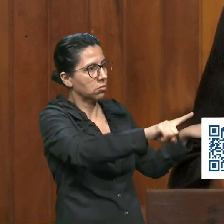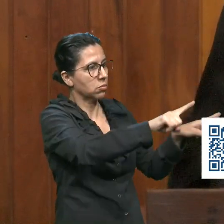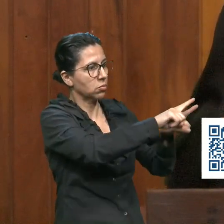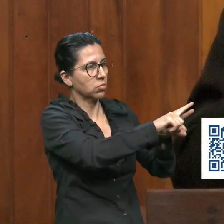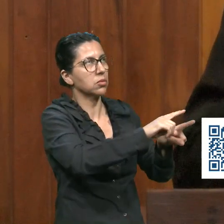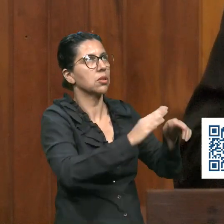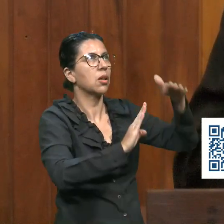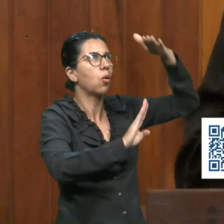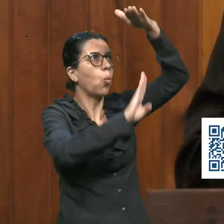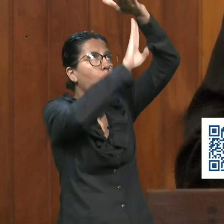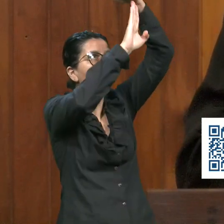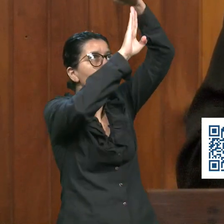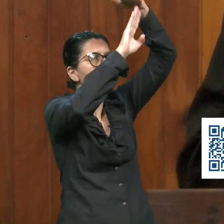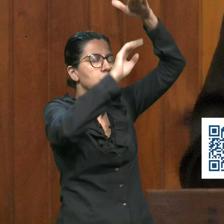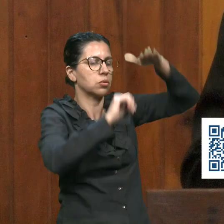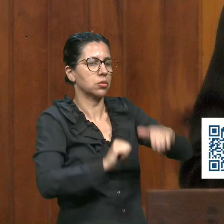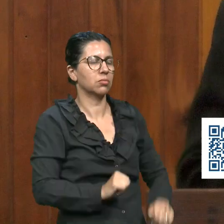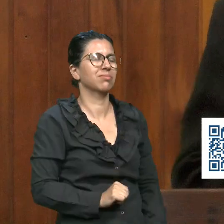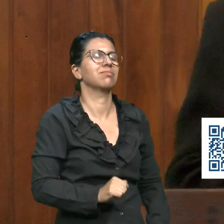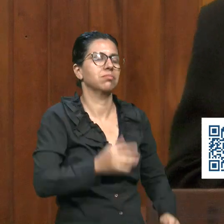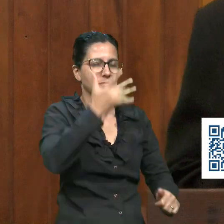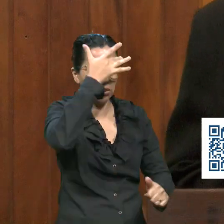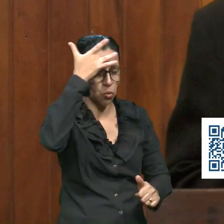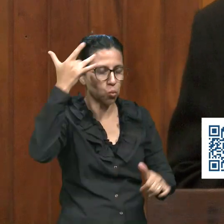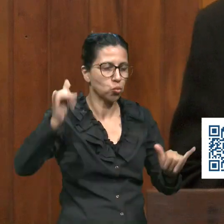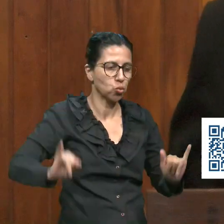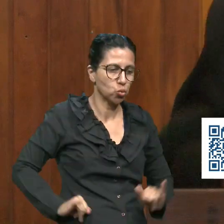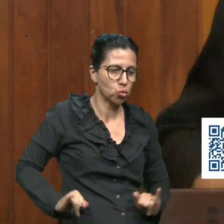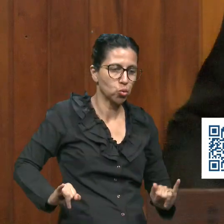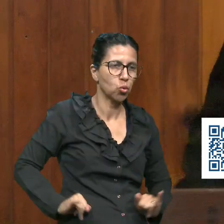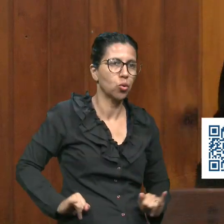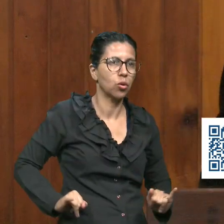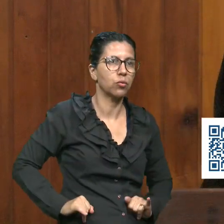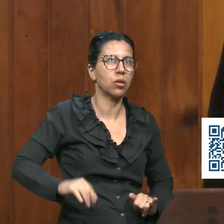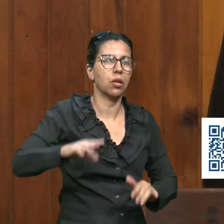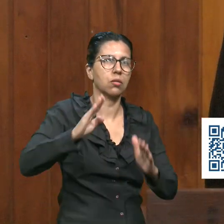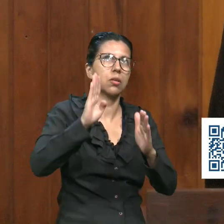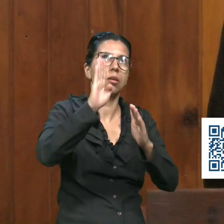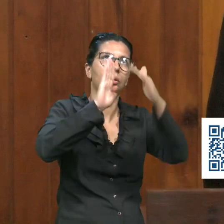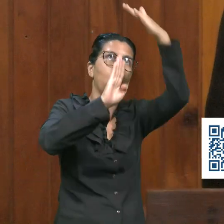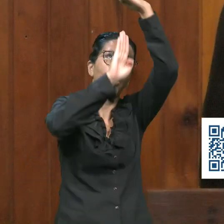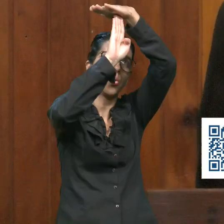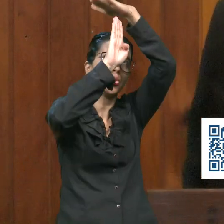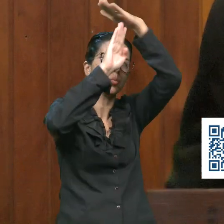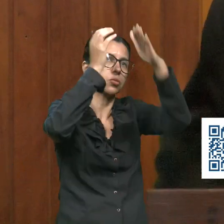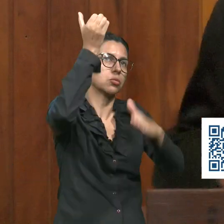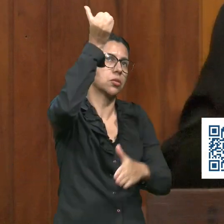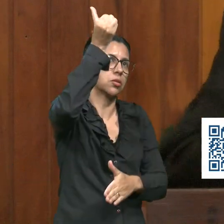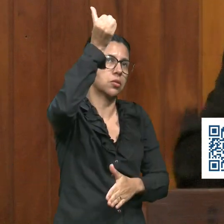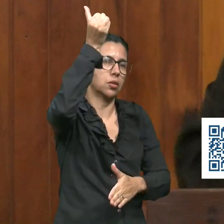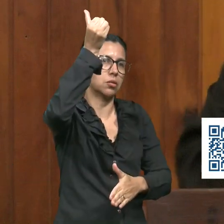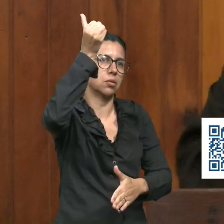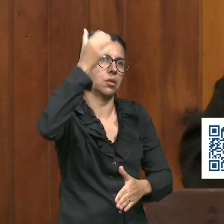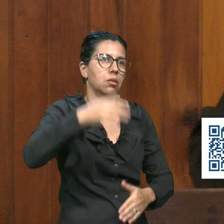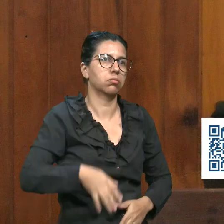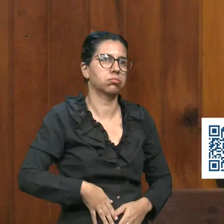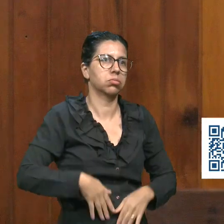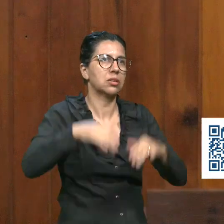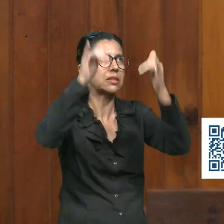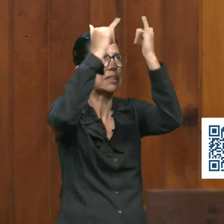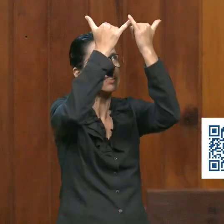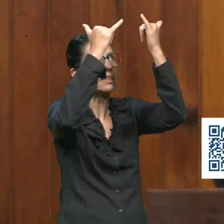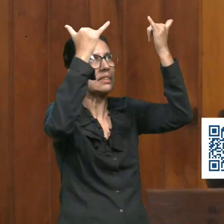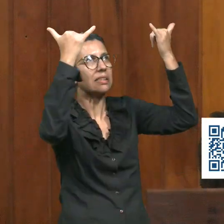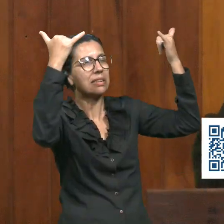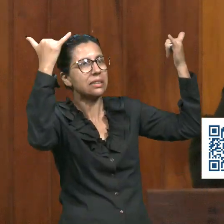andar, tem sofrido muito ali. O sexto andar tem uma certa dificuldade por não ter a sua energia chegando,